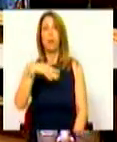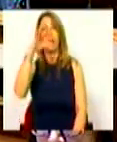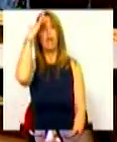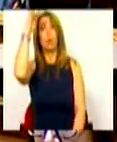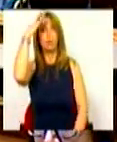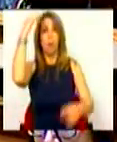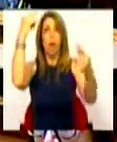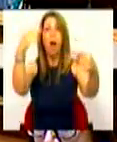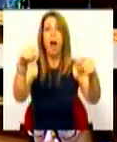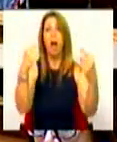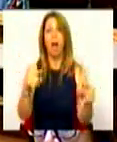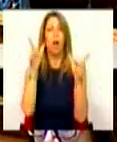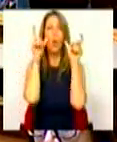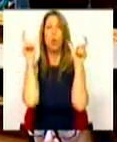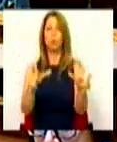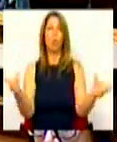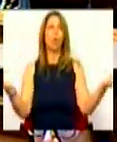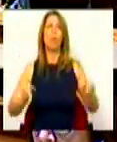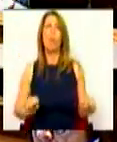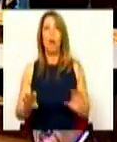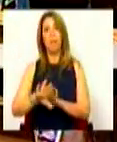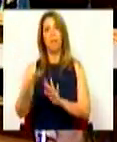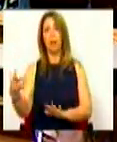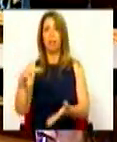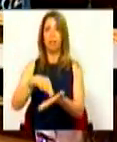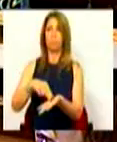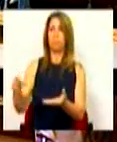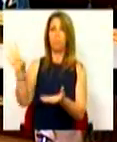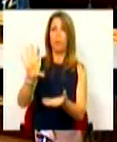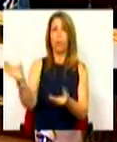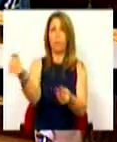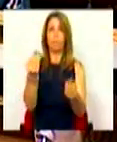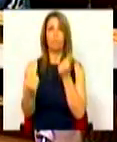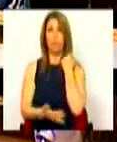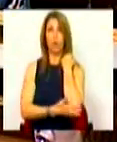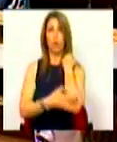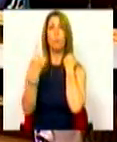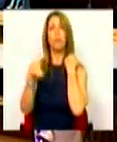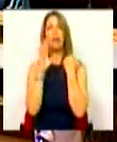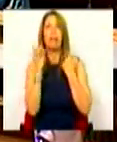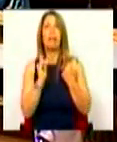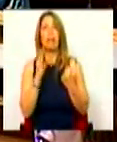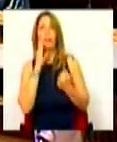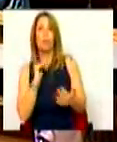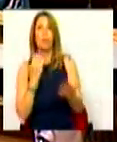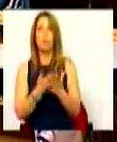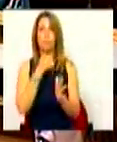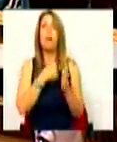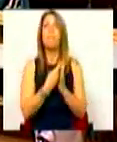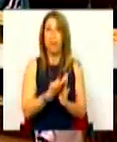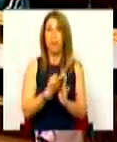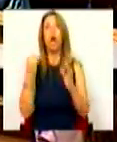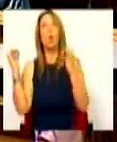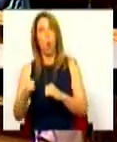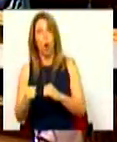enorme descontrolo na forma como a direita se apresenta, na forma como a direita enciumada tenta envergonhar uma medida com que afinal concorda, mas